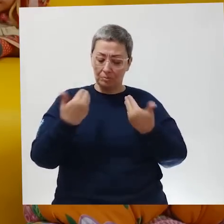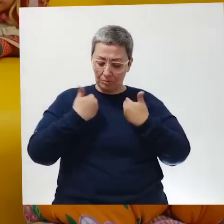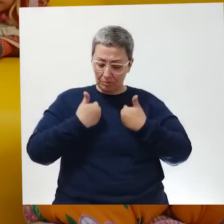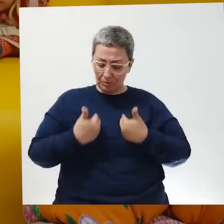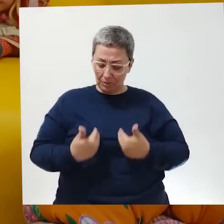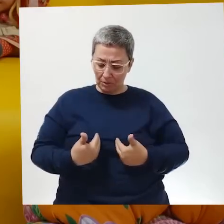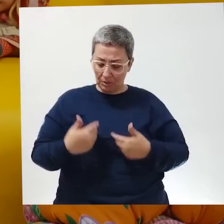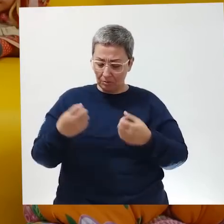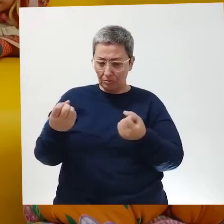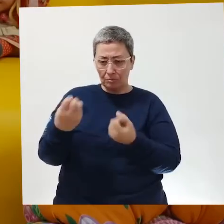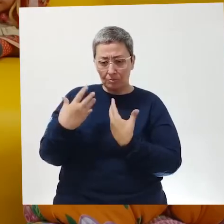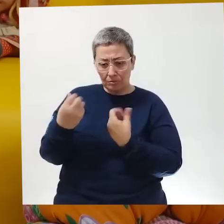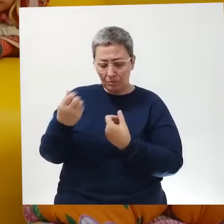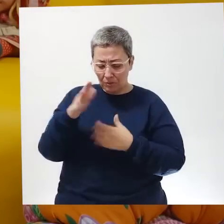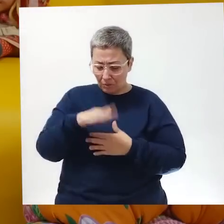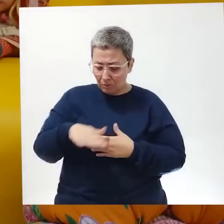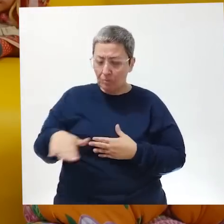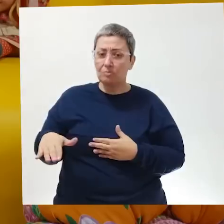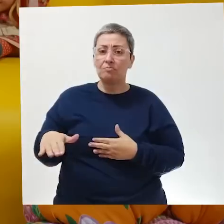criança ensinou-me tudo.